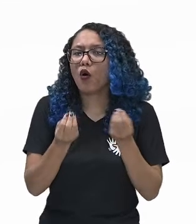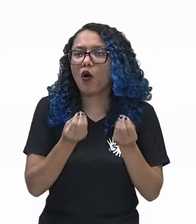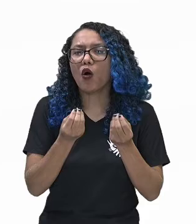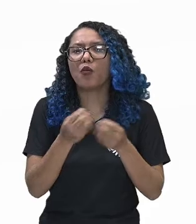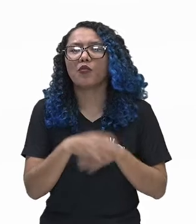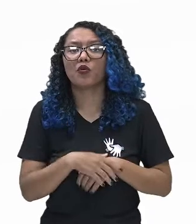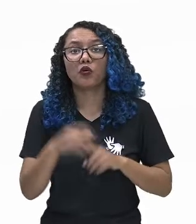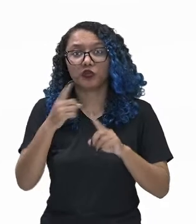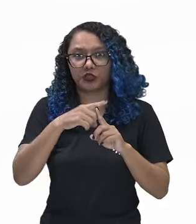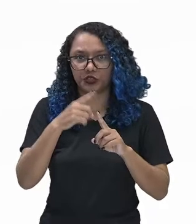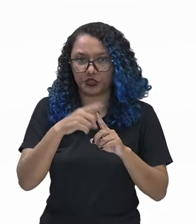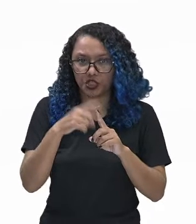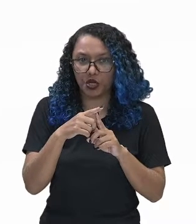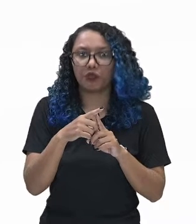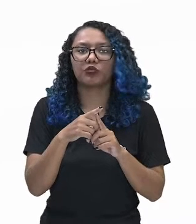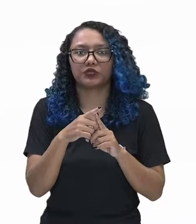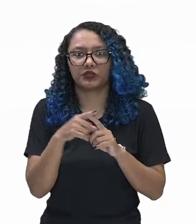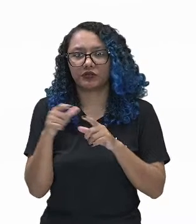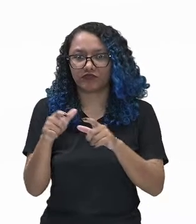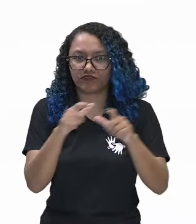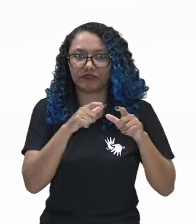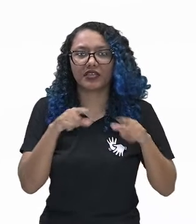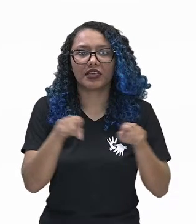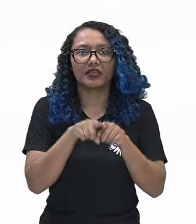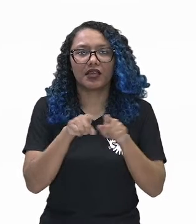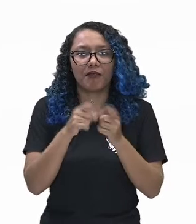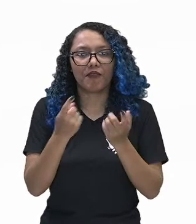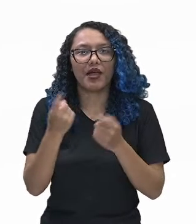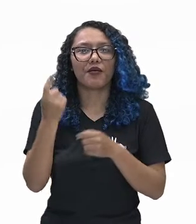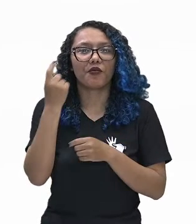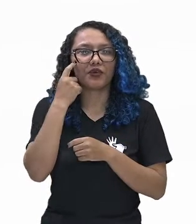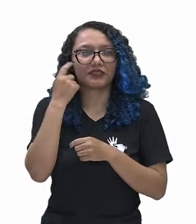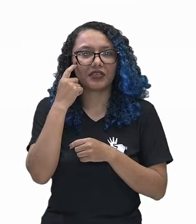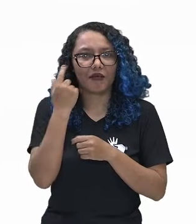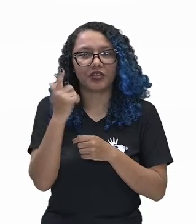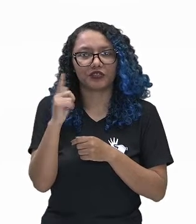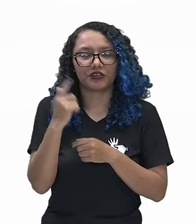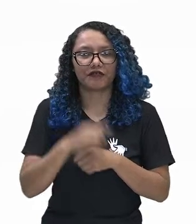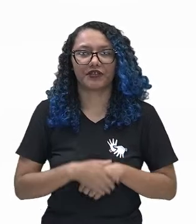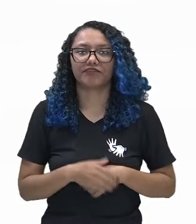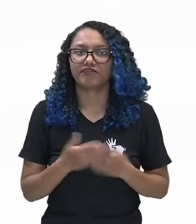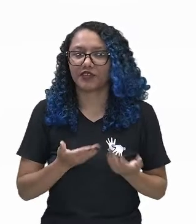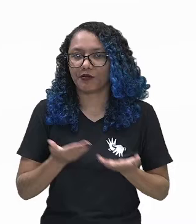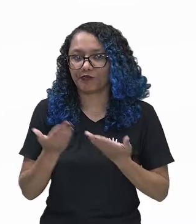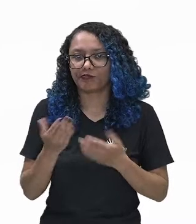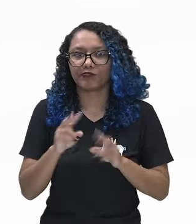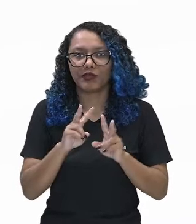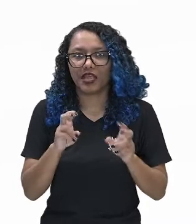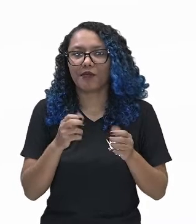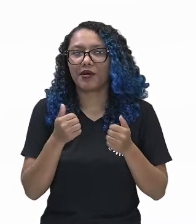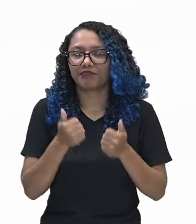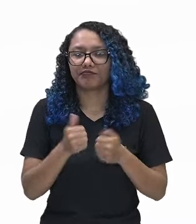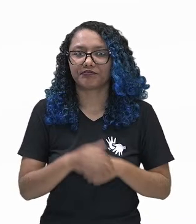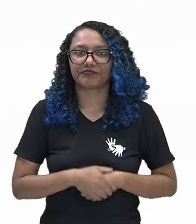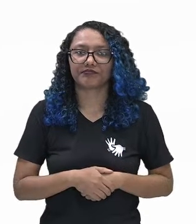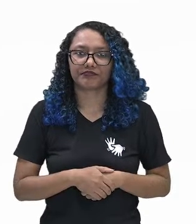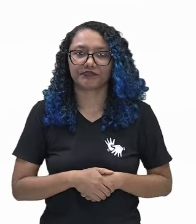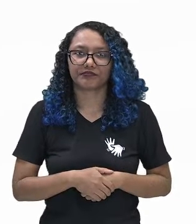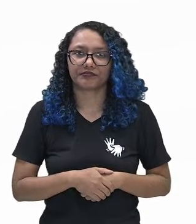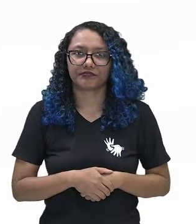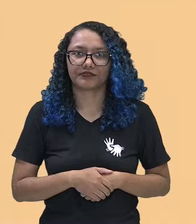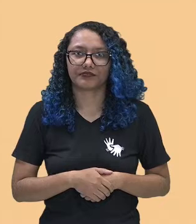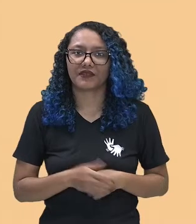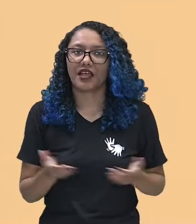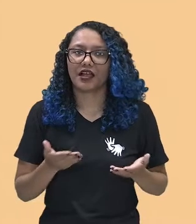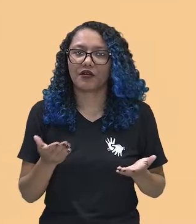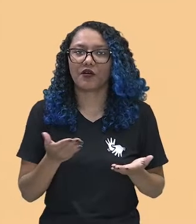categorias geográficas e raciocínio geográfico. Então, esse é o nosso objeto de conhecimento e detalhamento.